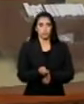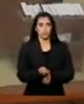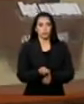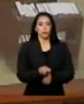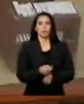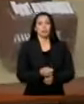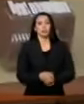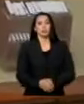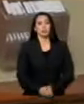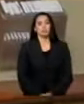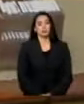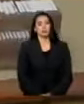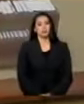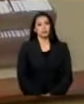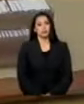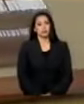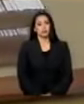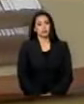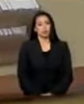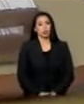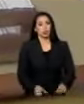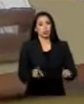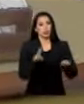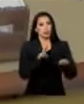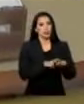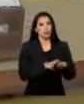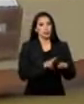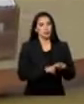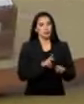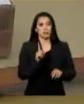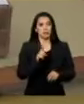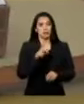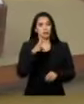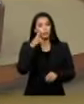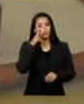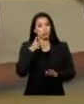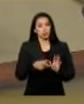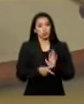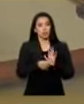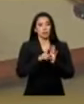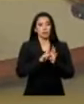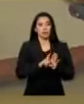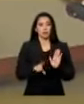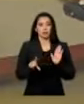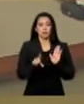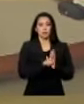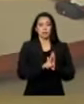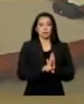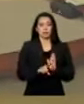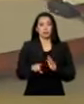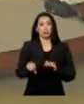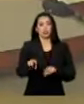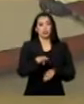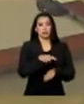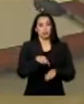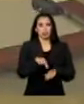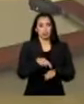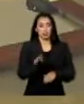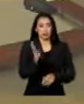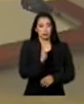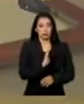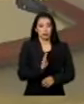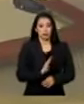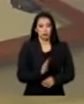consubstancia caso de prisão não previsto na legislação nacional. Afirma